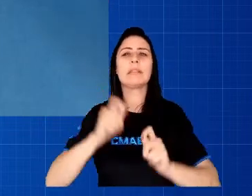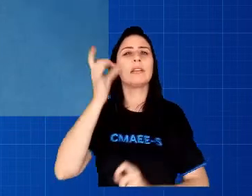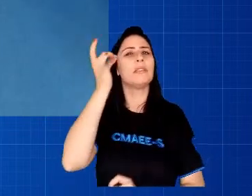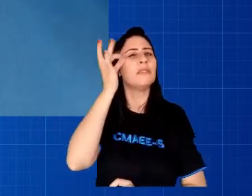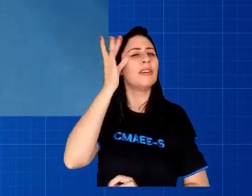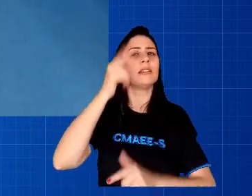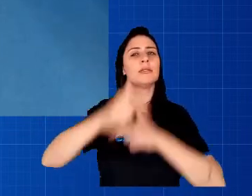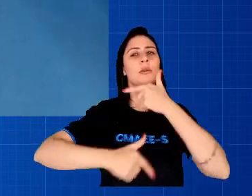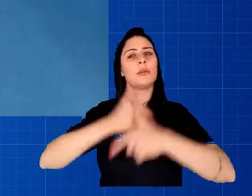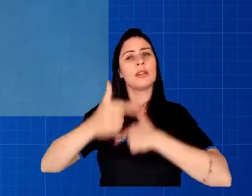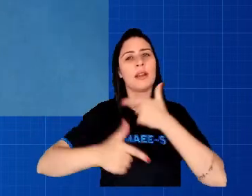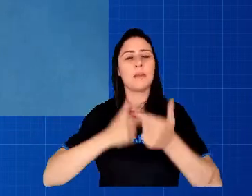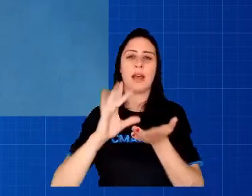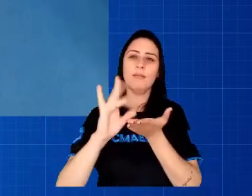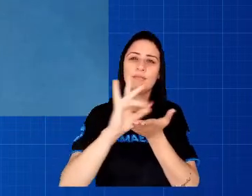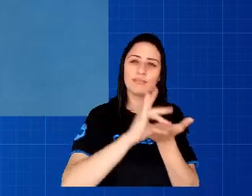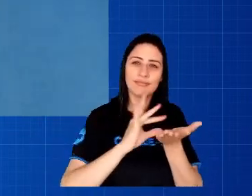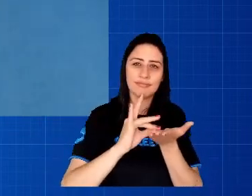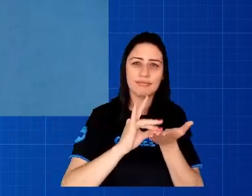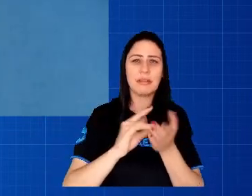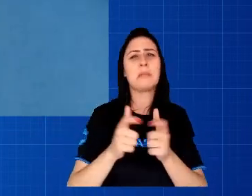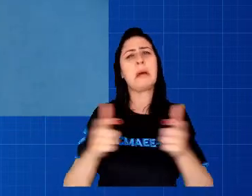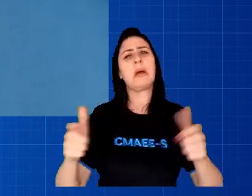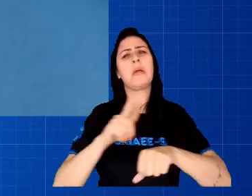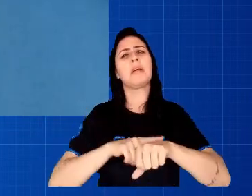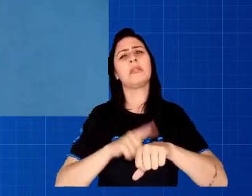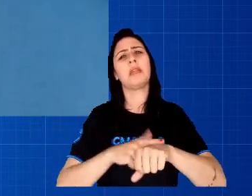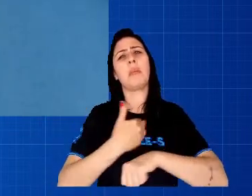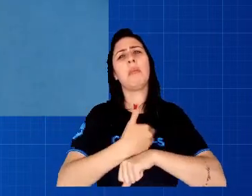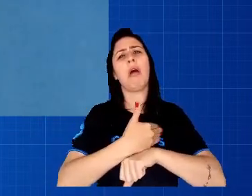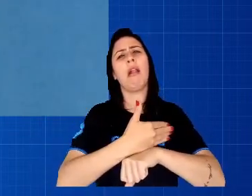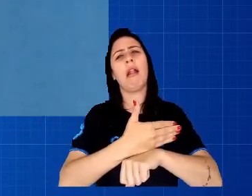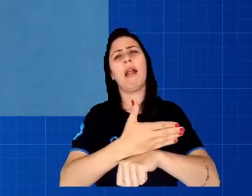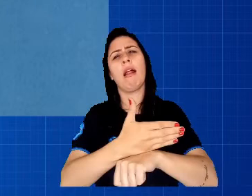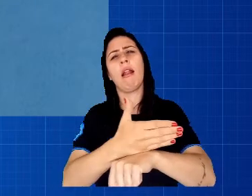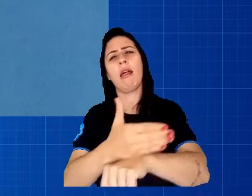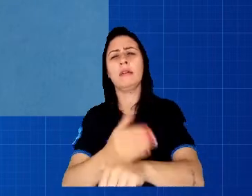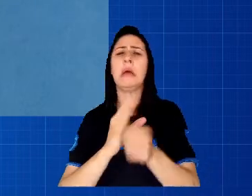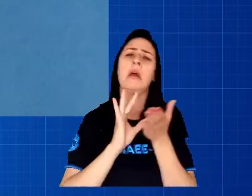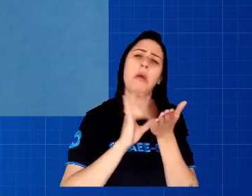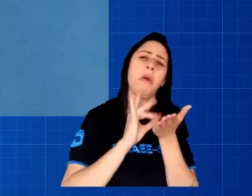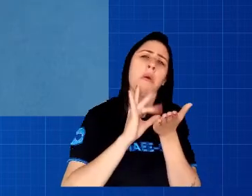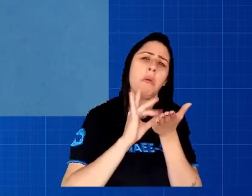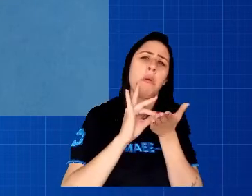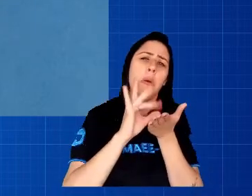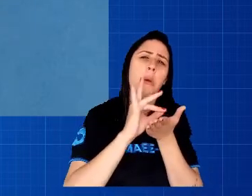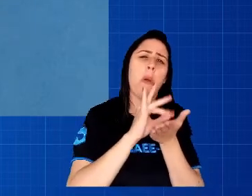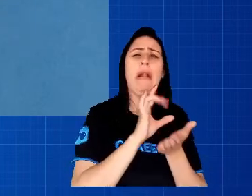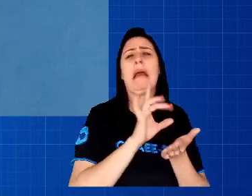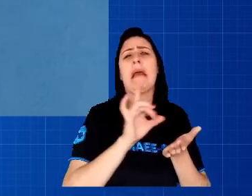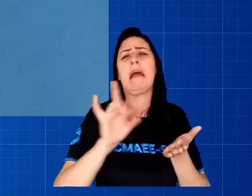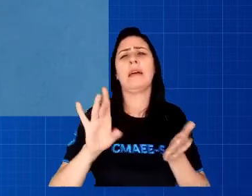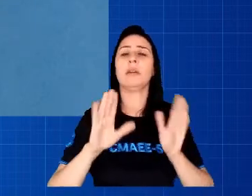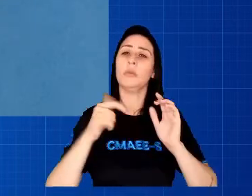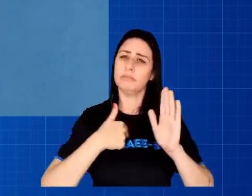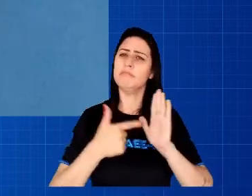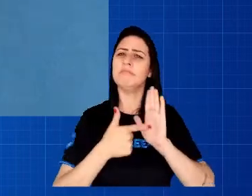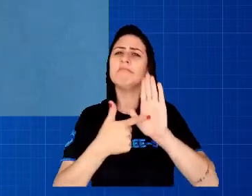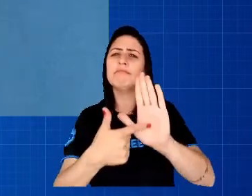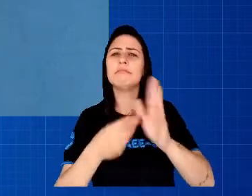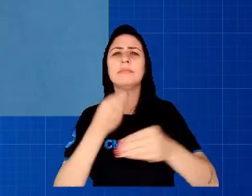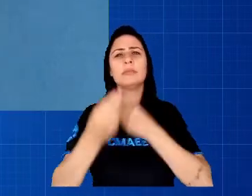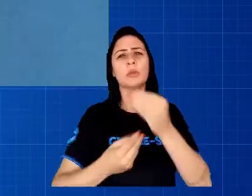trabalho do mosaico. Geralmente perdemos muito tempo com a técnica do mosaico colando pedaço a pedaço, mas aqui eu vou ensinar